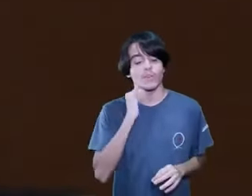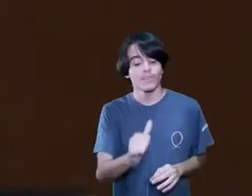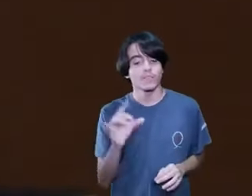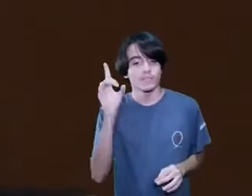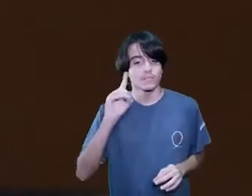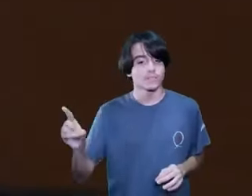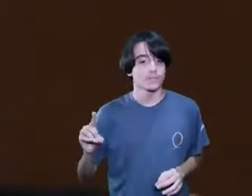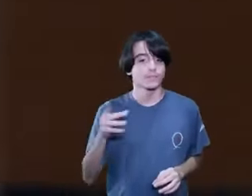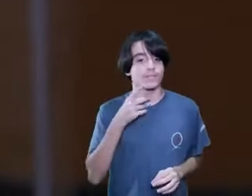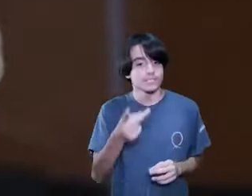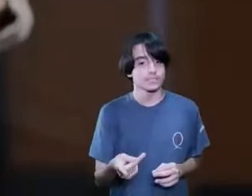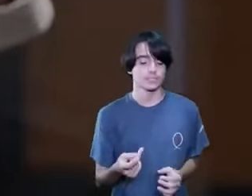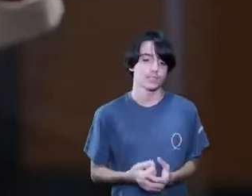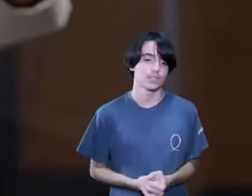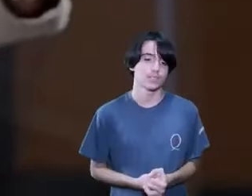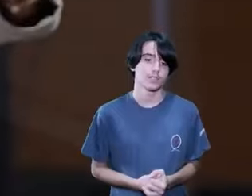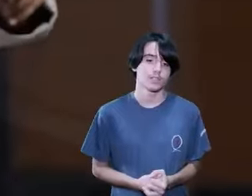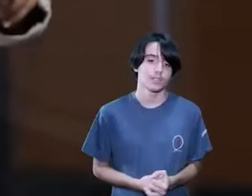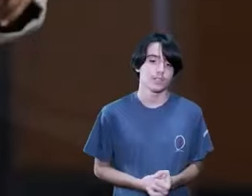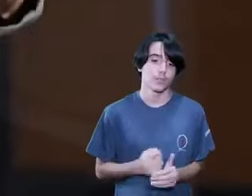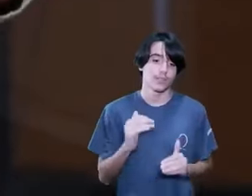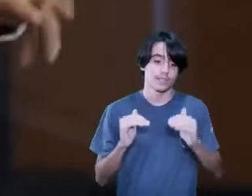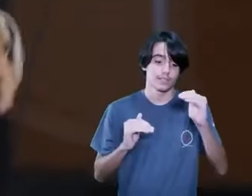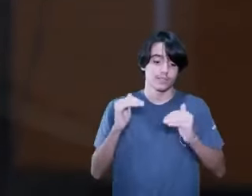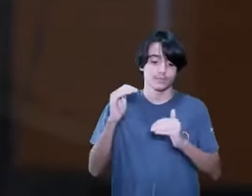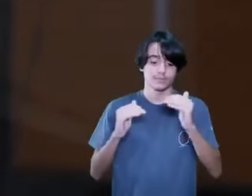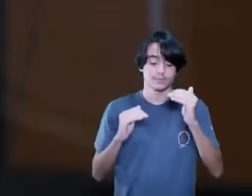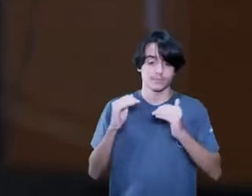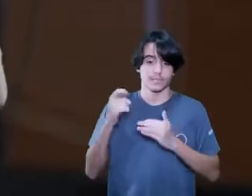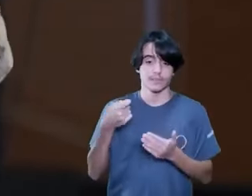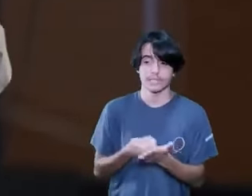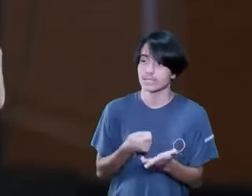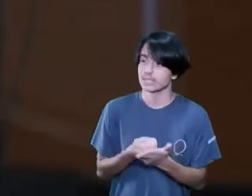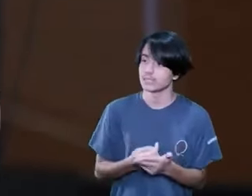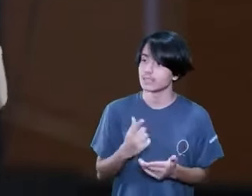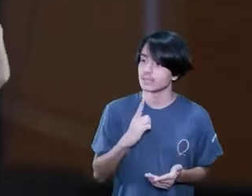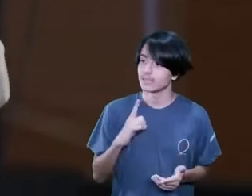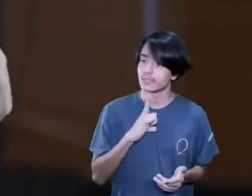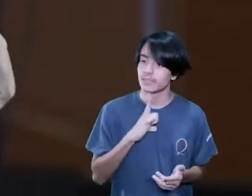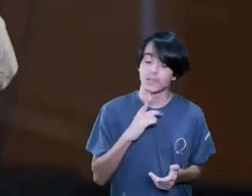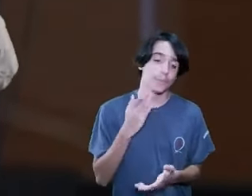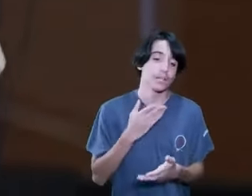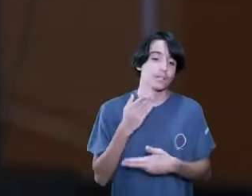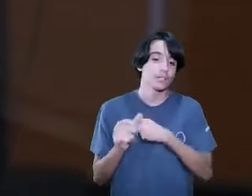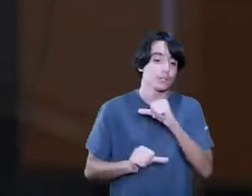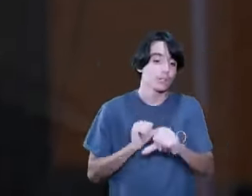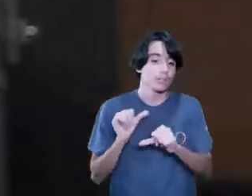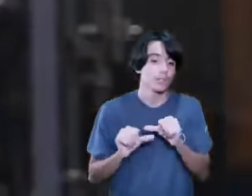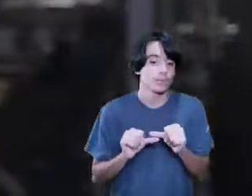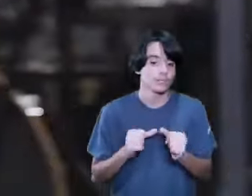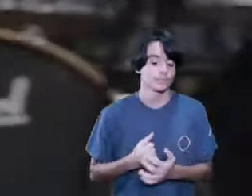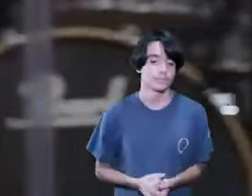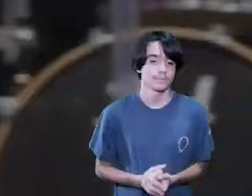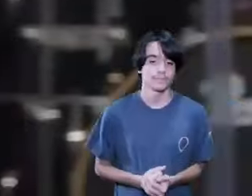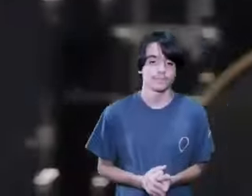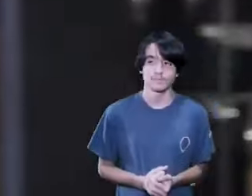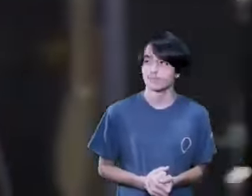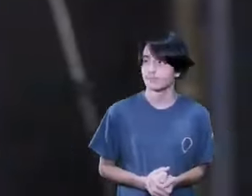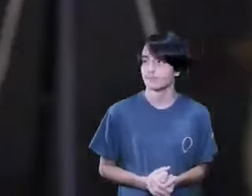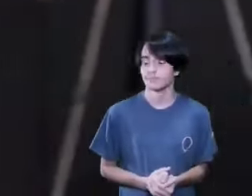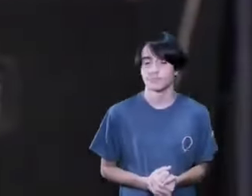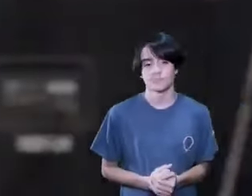dizer: o nível da exigência tem uma proposta embutida nela. O nível